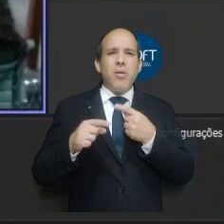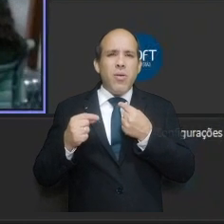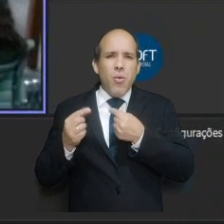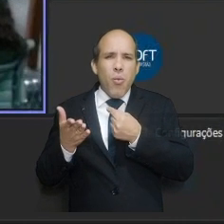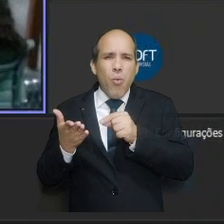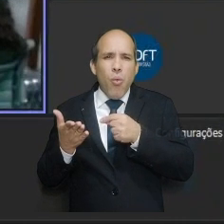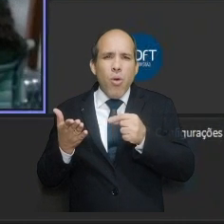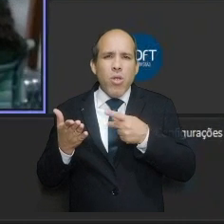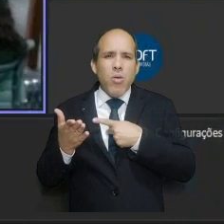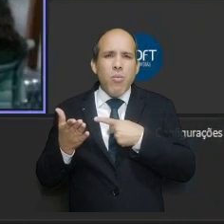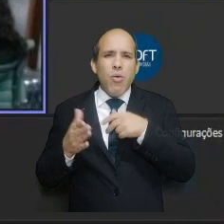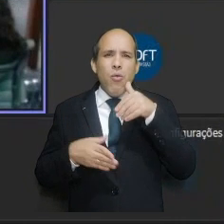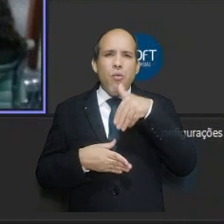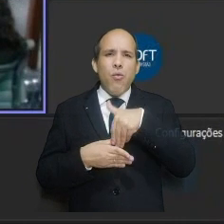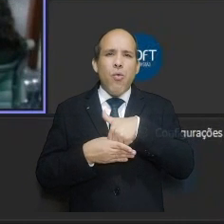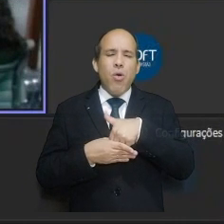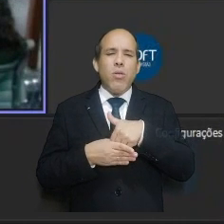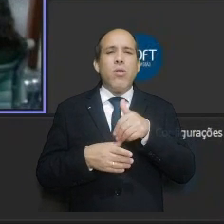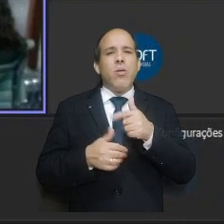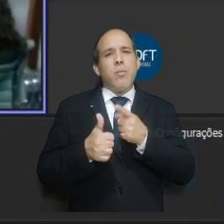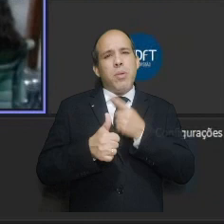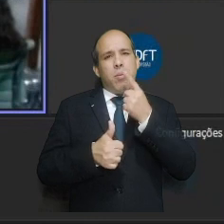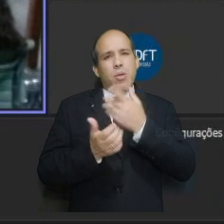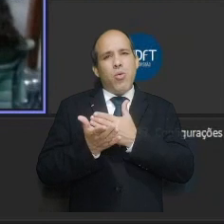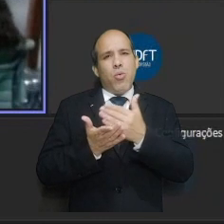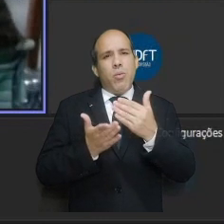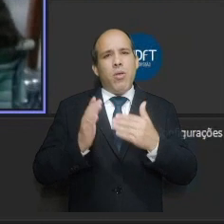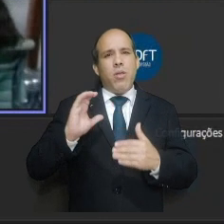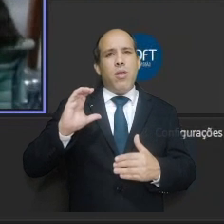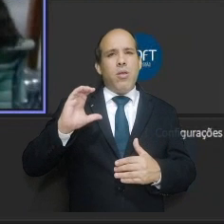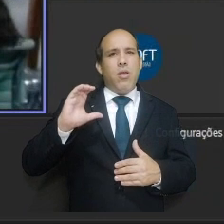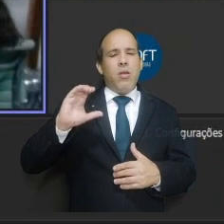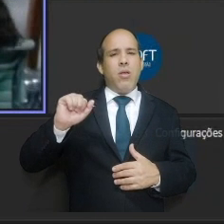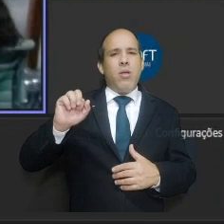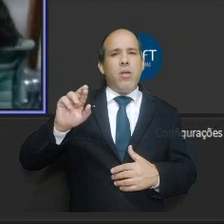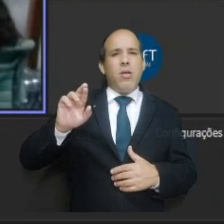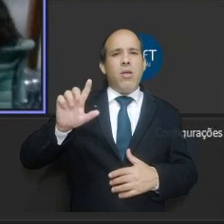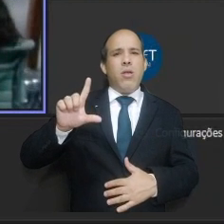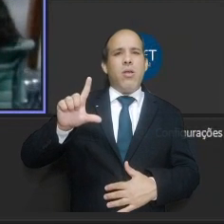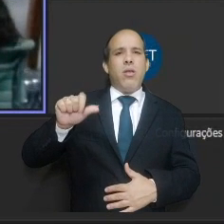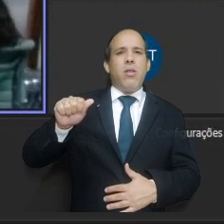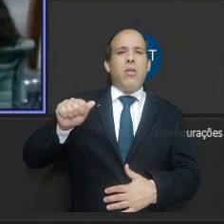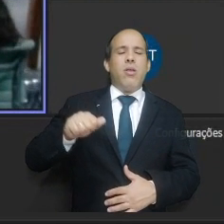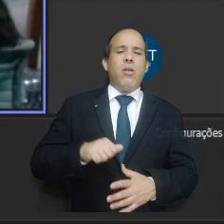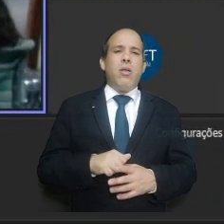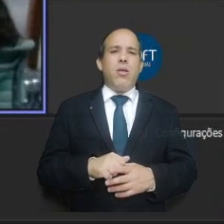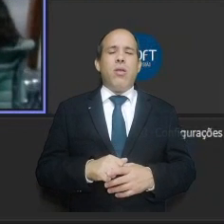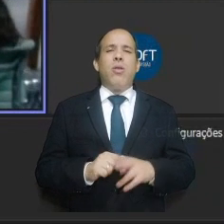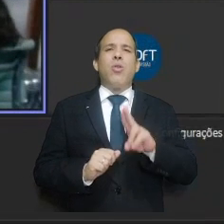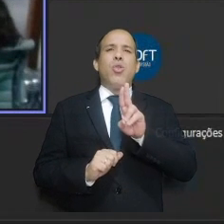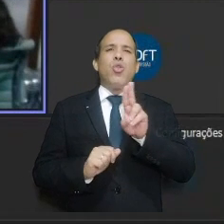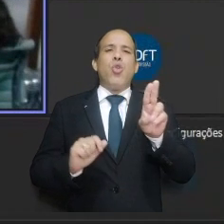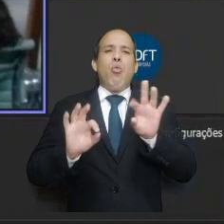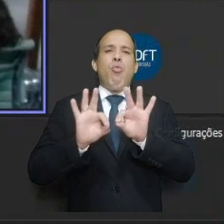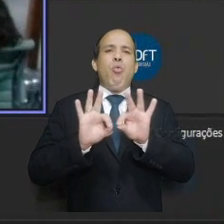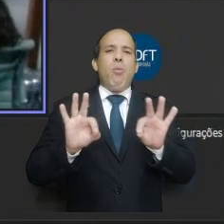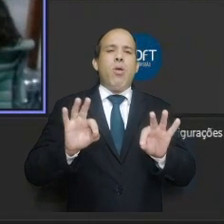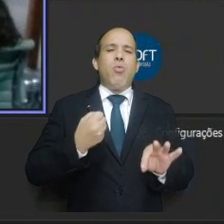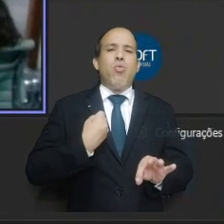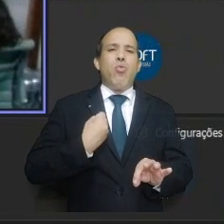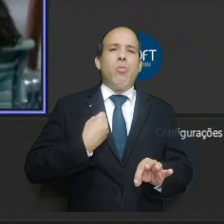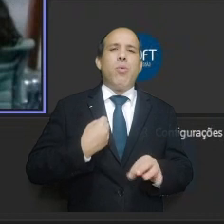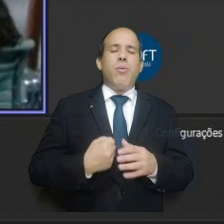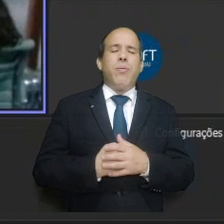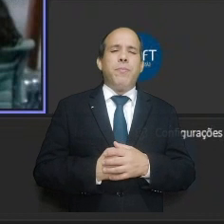só enquanto eu corrijo aqui um pequeno detalhe do meu voto. Perfeitamente. Então, doutora Carla, por gentileza, a senhora tem a palavra inicialmente. Por gentileza, só decline o